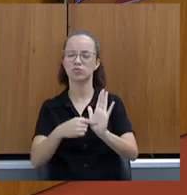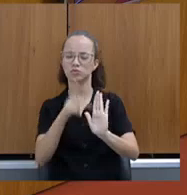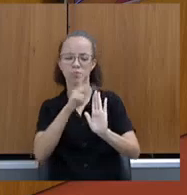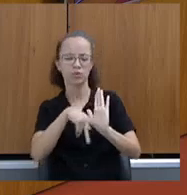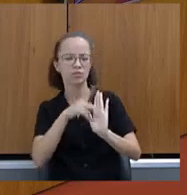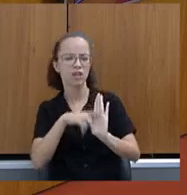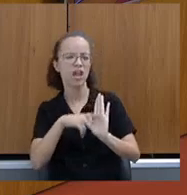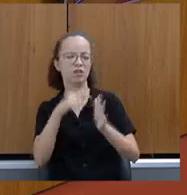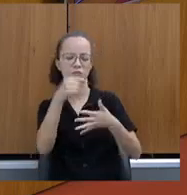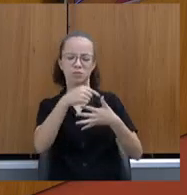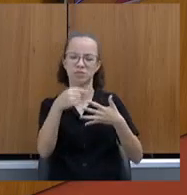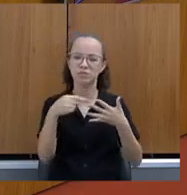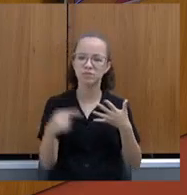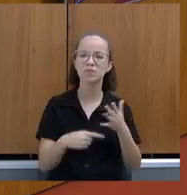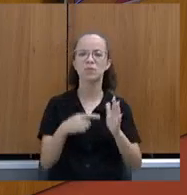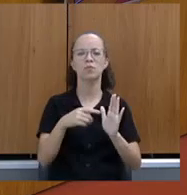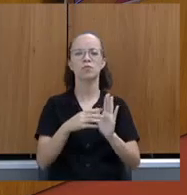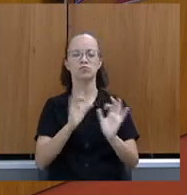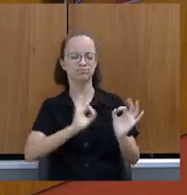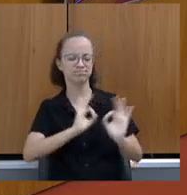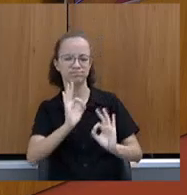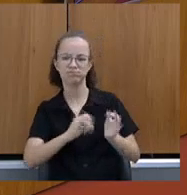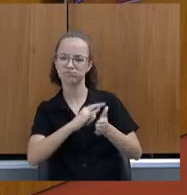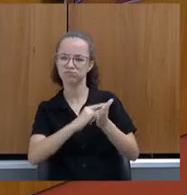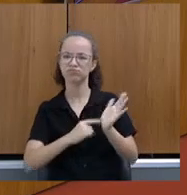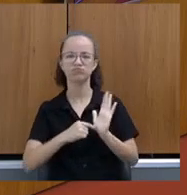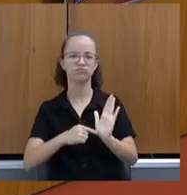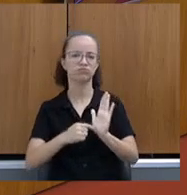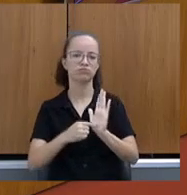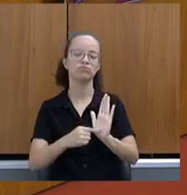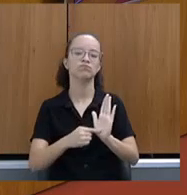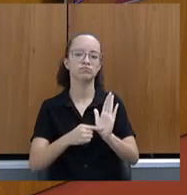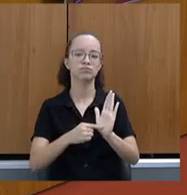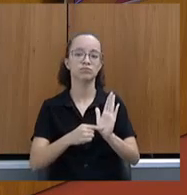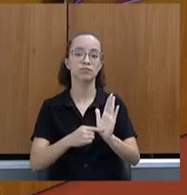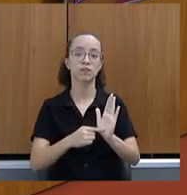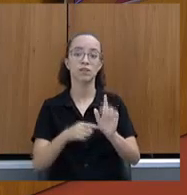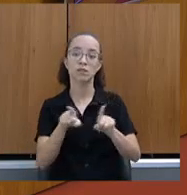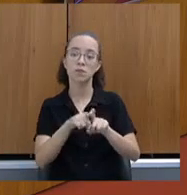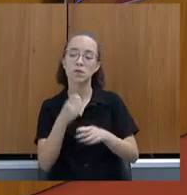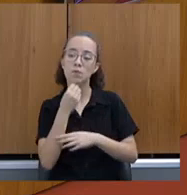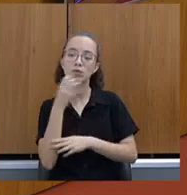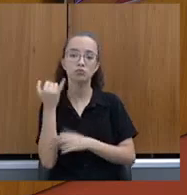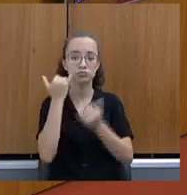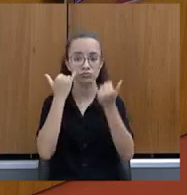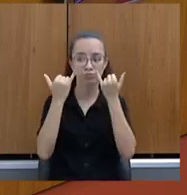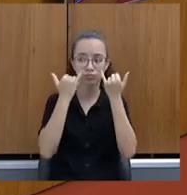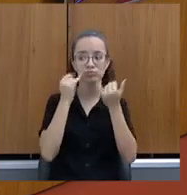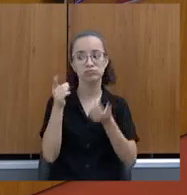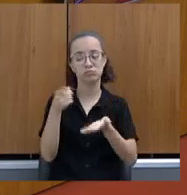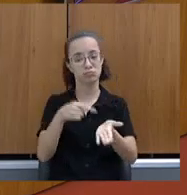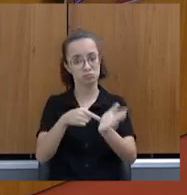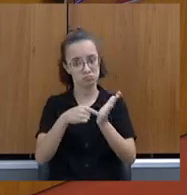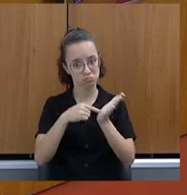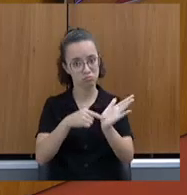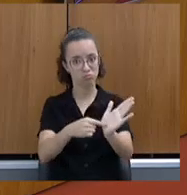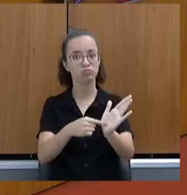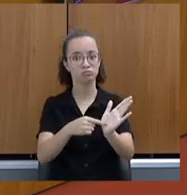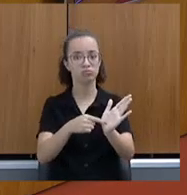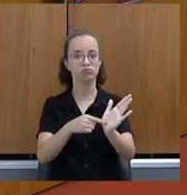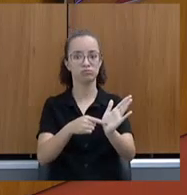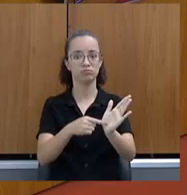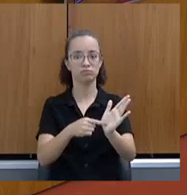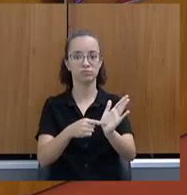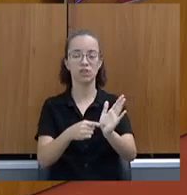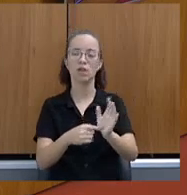projetos de programas e enfim né trazendo aí boas novas com relação às nossas